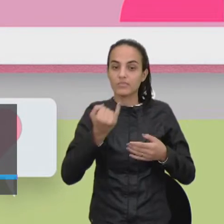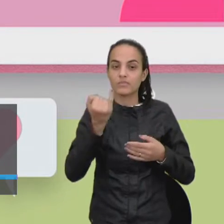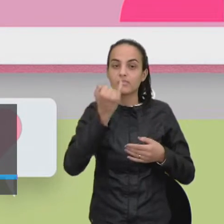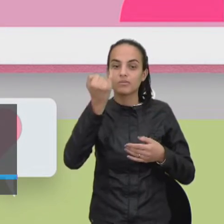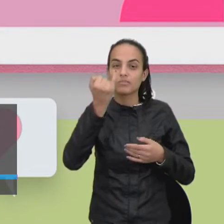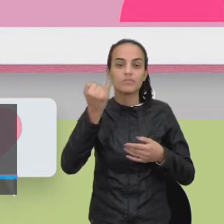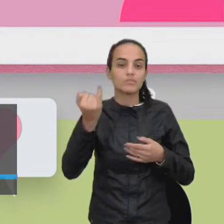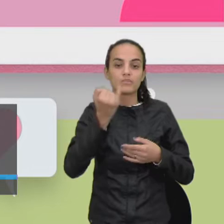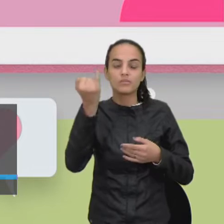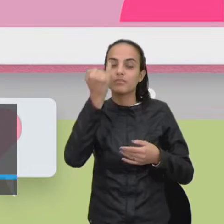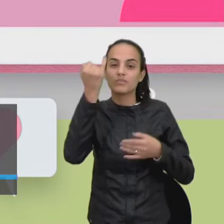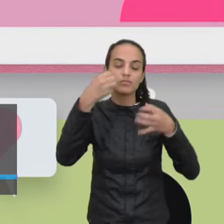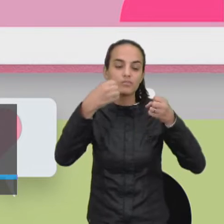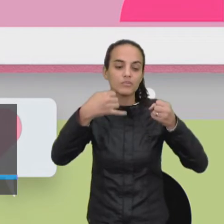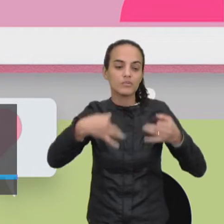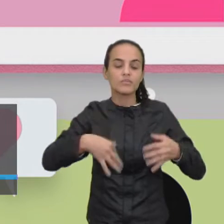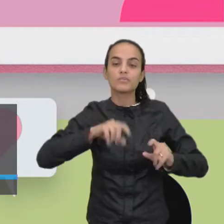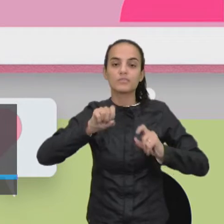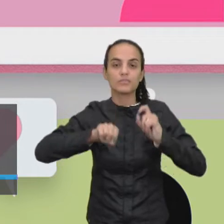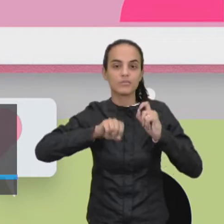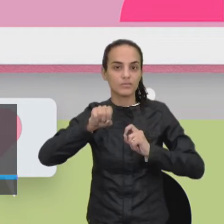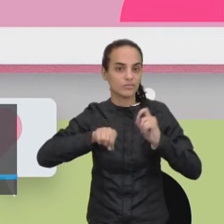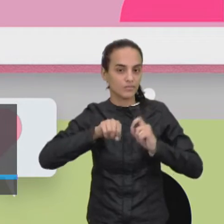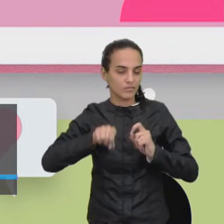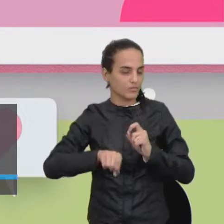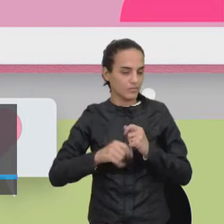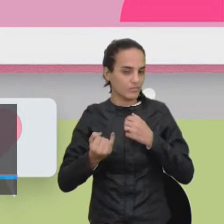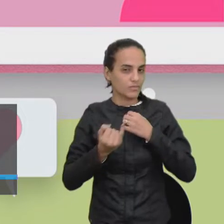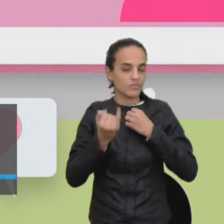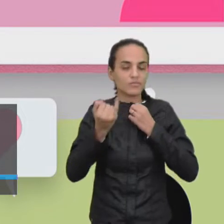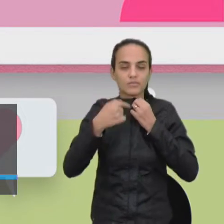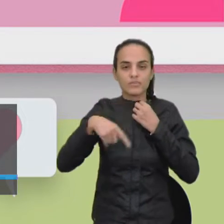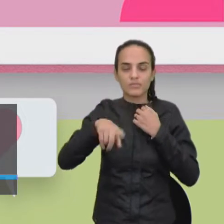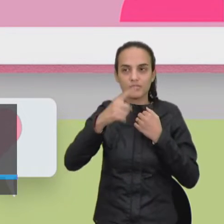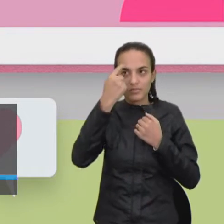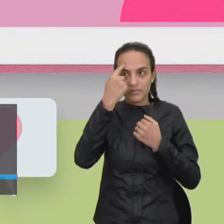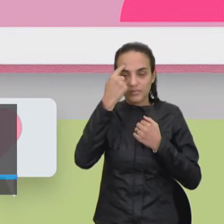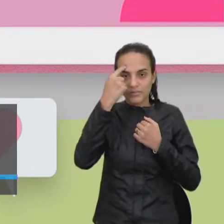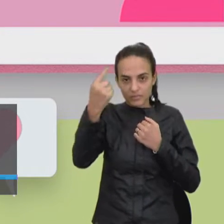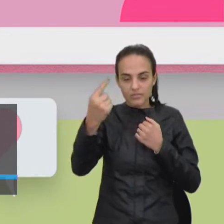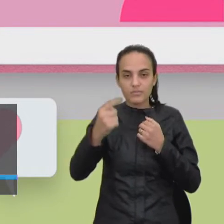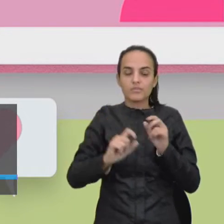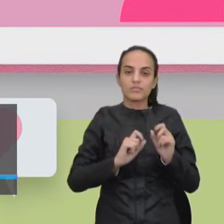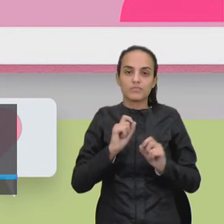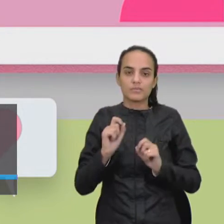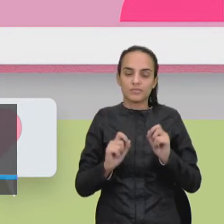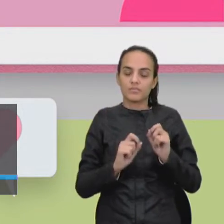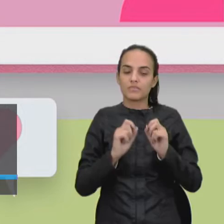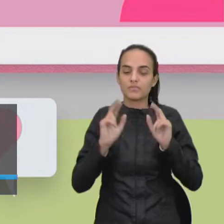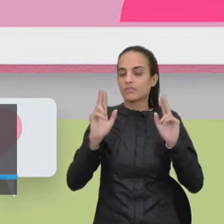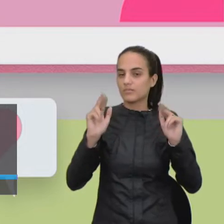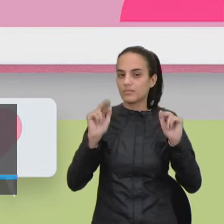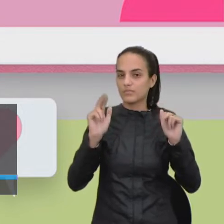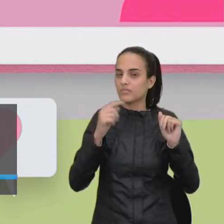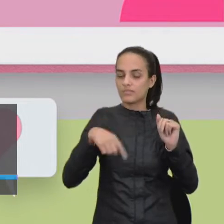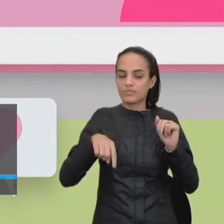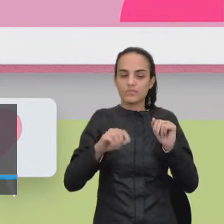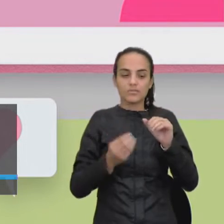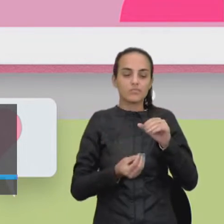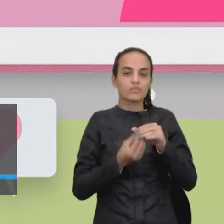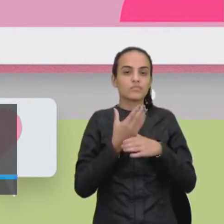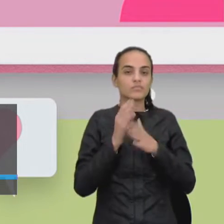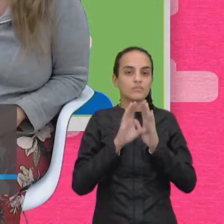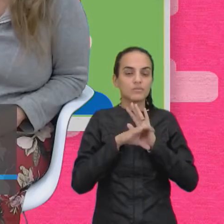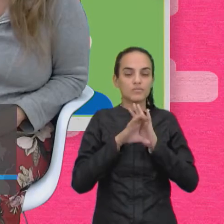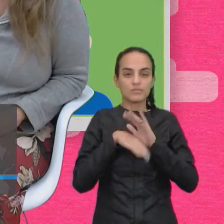importante falar? Será que a credibilidade, por exemplo, não é importante a gente pensar um pouquinho sobre essas questões quando a gente cria um conteúdo,